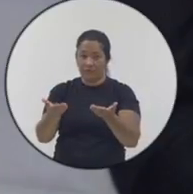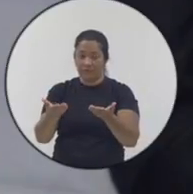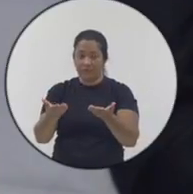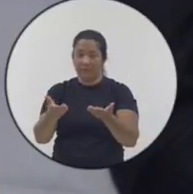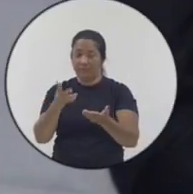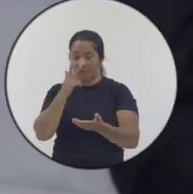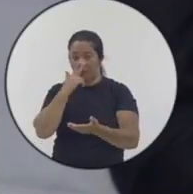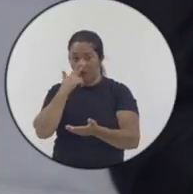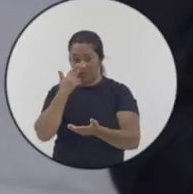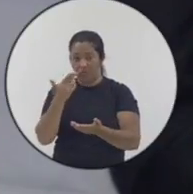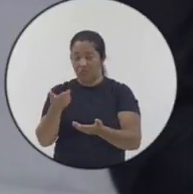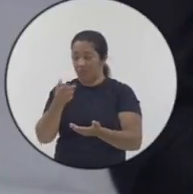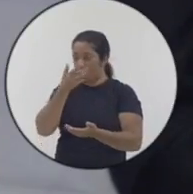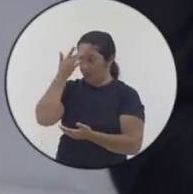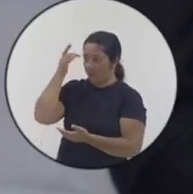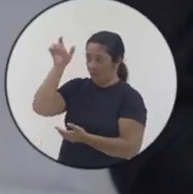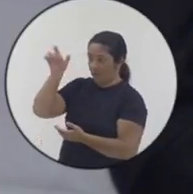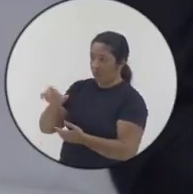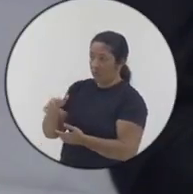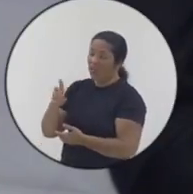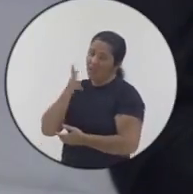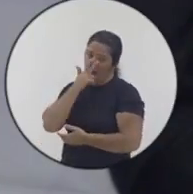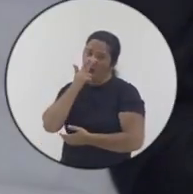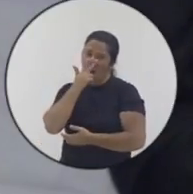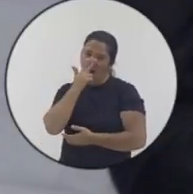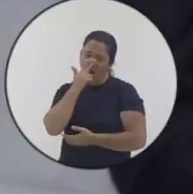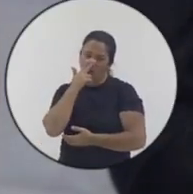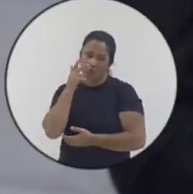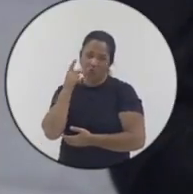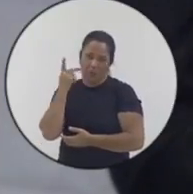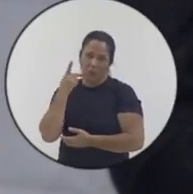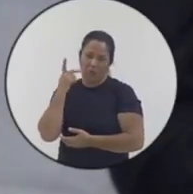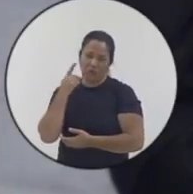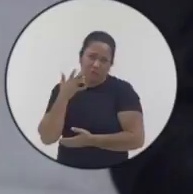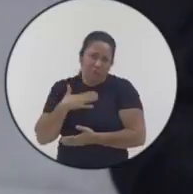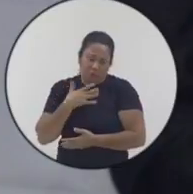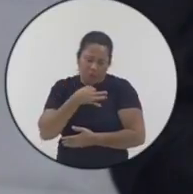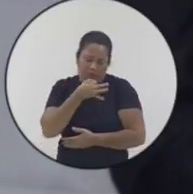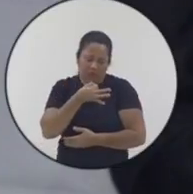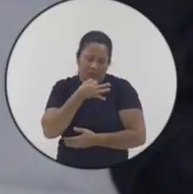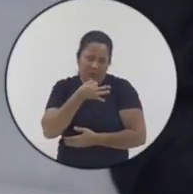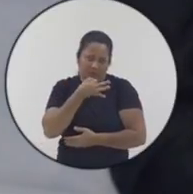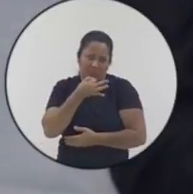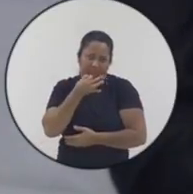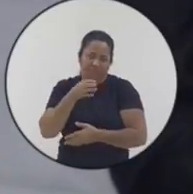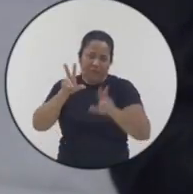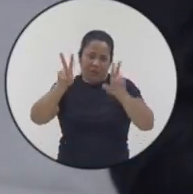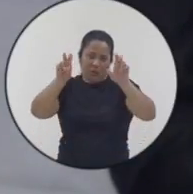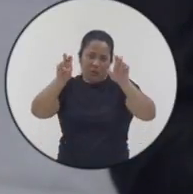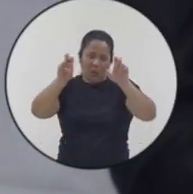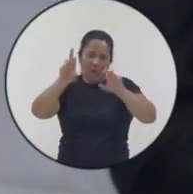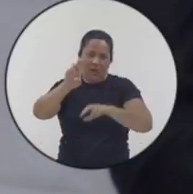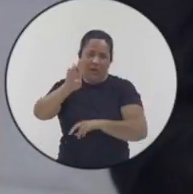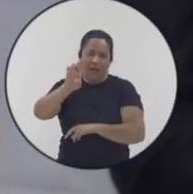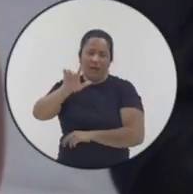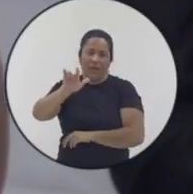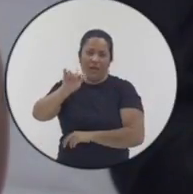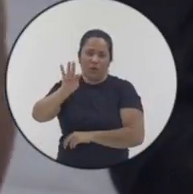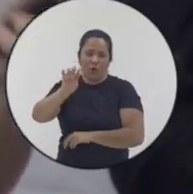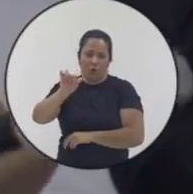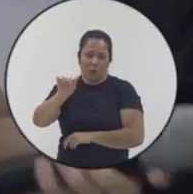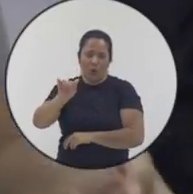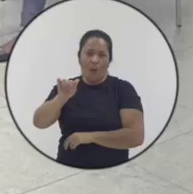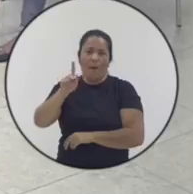É a serviço do sujeito. Né? Eu acho que é político. Então, é uma sugestão. Usa relatório psicológico, uhum. É o nome oficial, inclusive, do